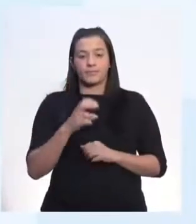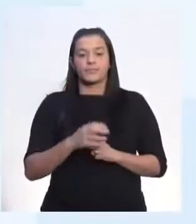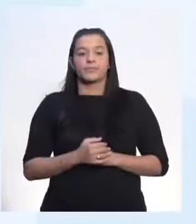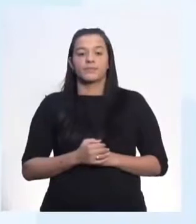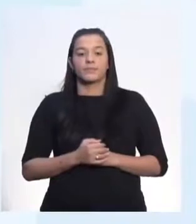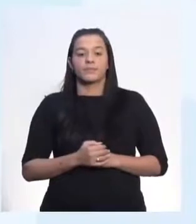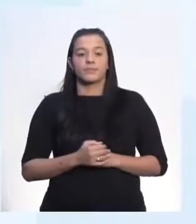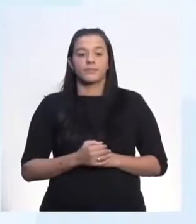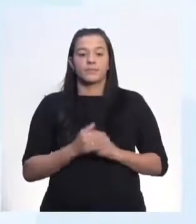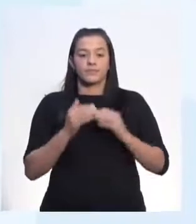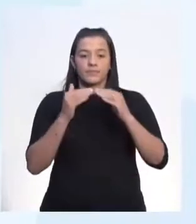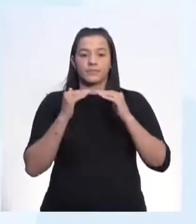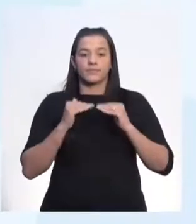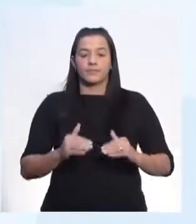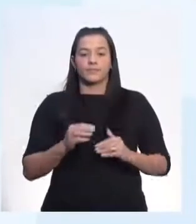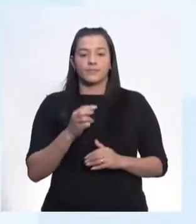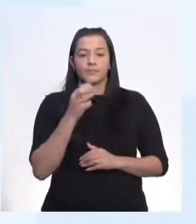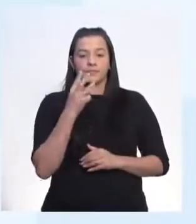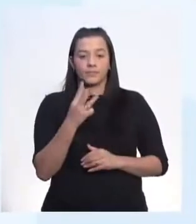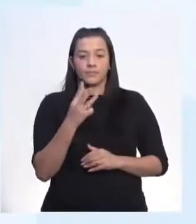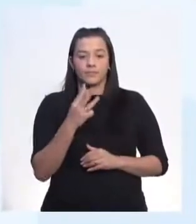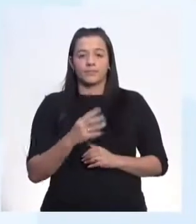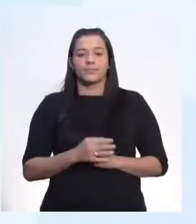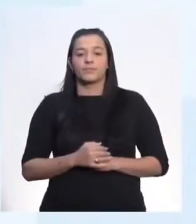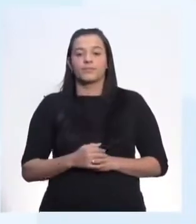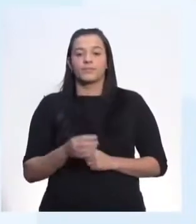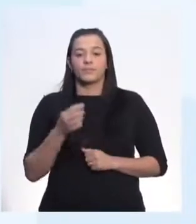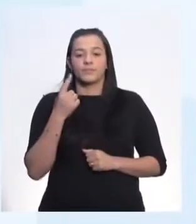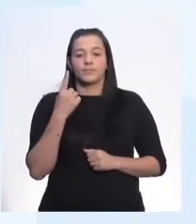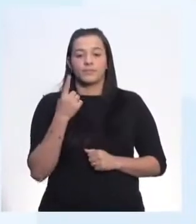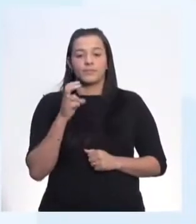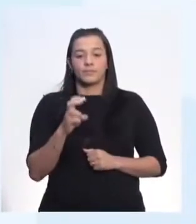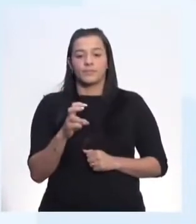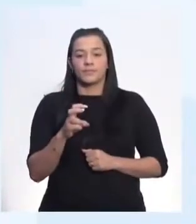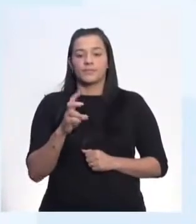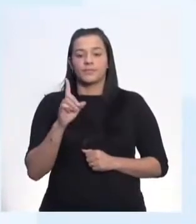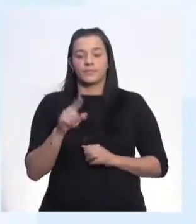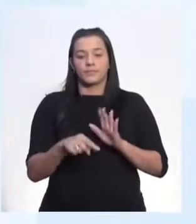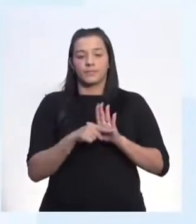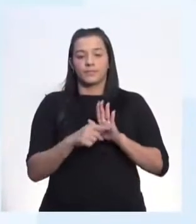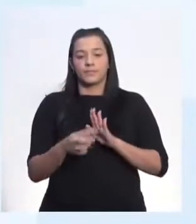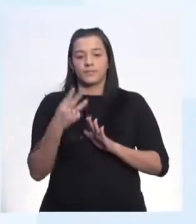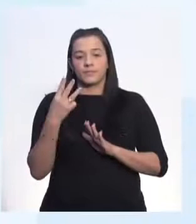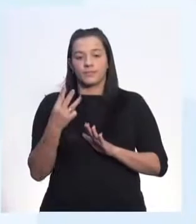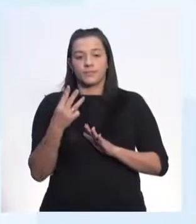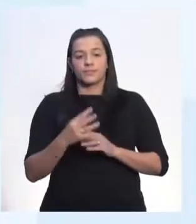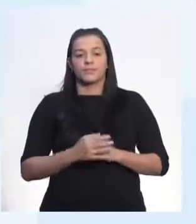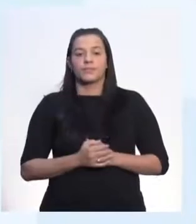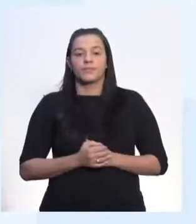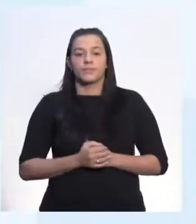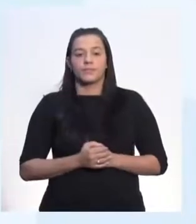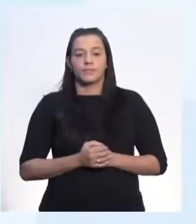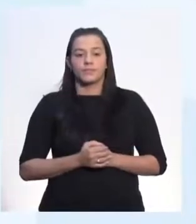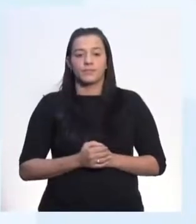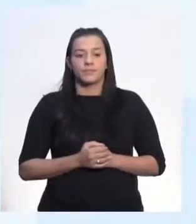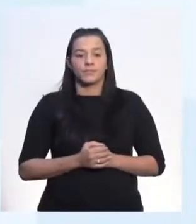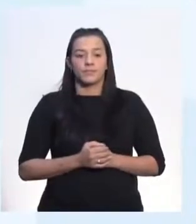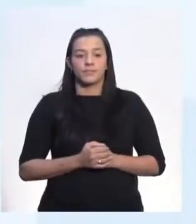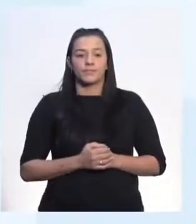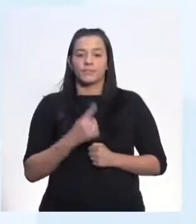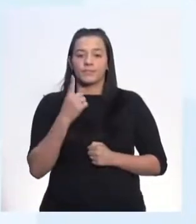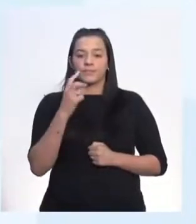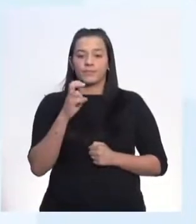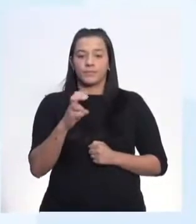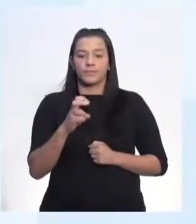fatorial. Embaixo, 3 fatorial. E 15 menos 3 fatorial. 15